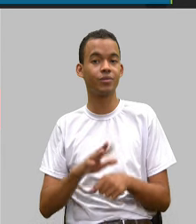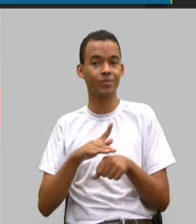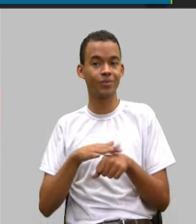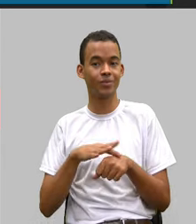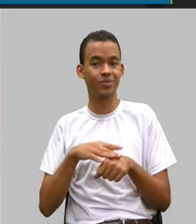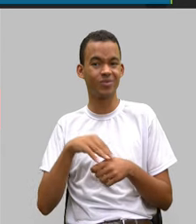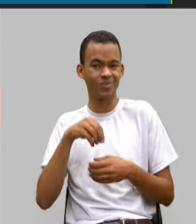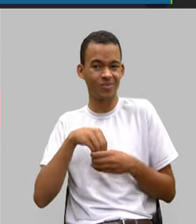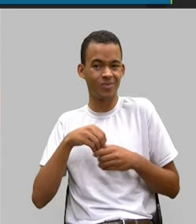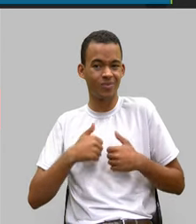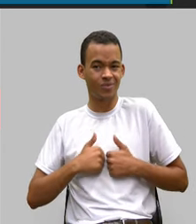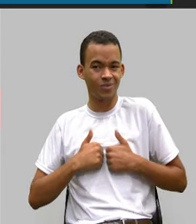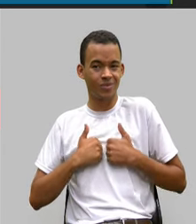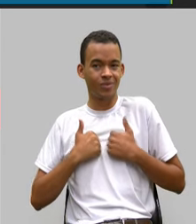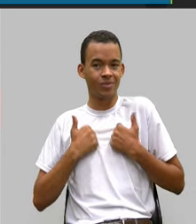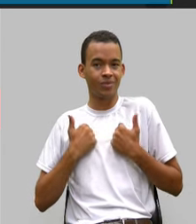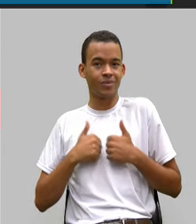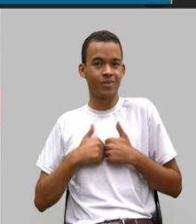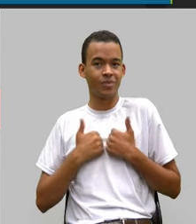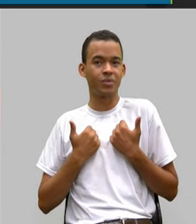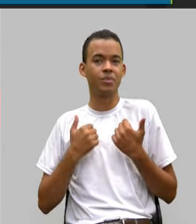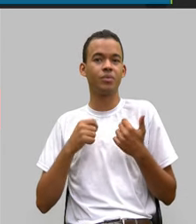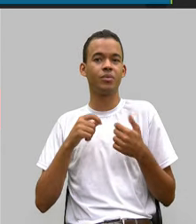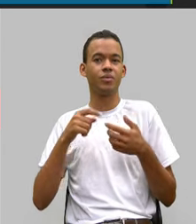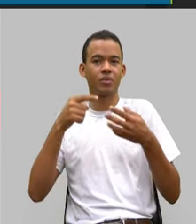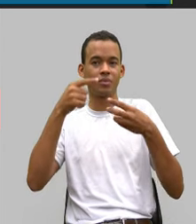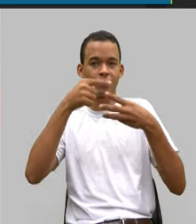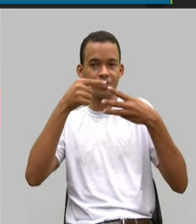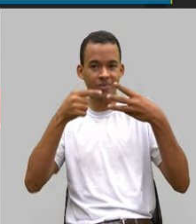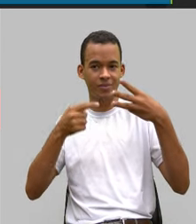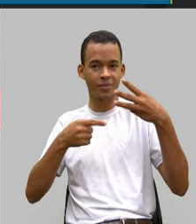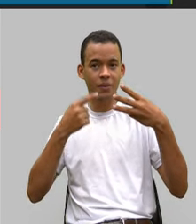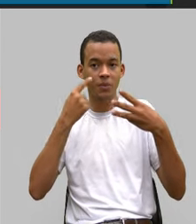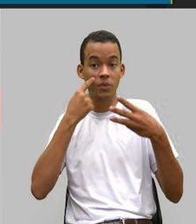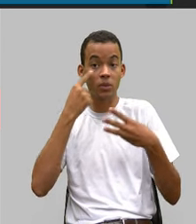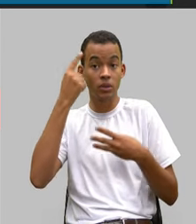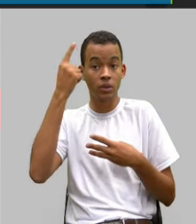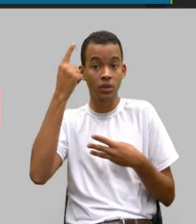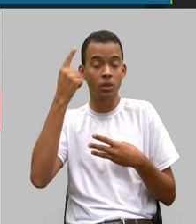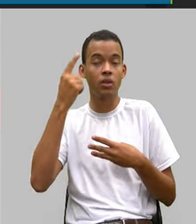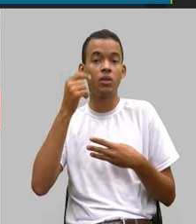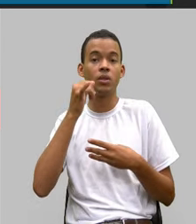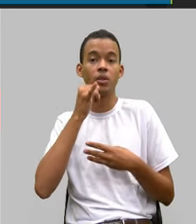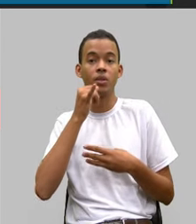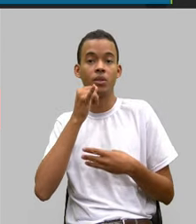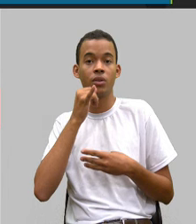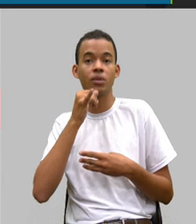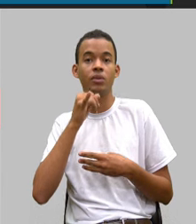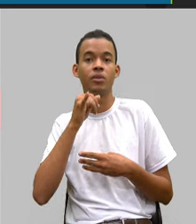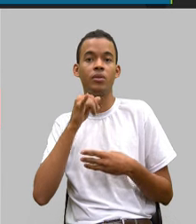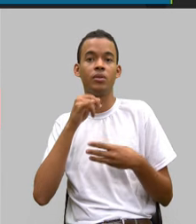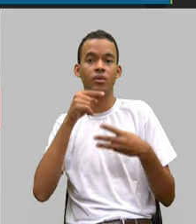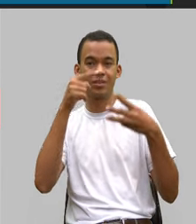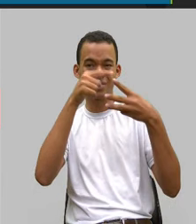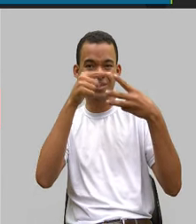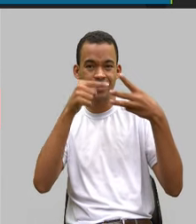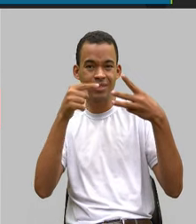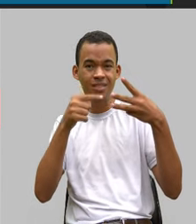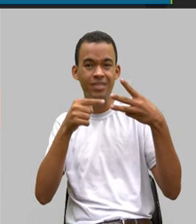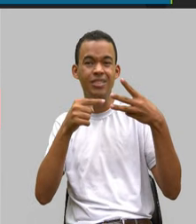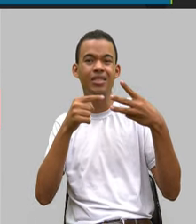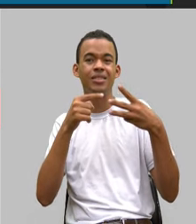lups não sei se vocês têm noção do custo do tratamento de uma Artrite reumatoide ou de um